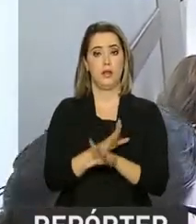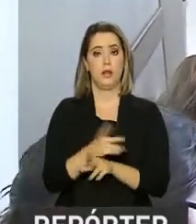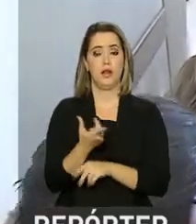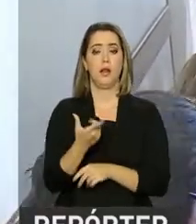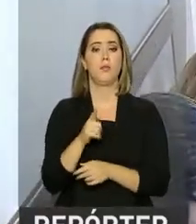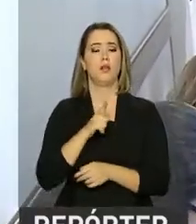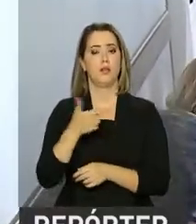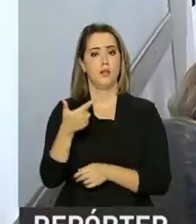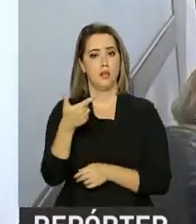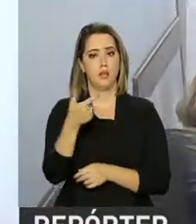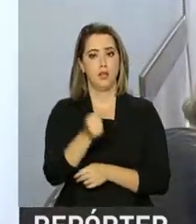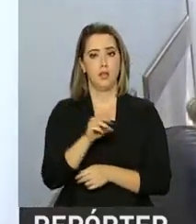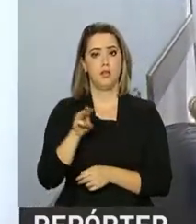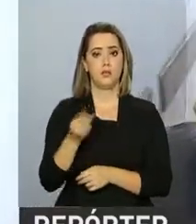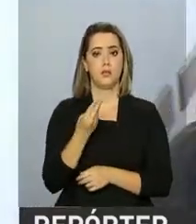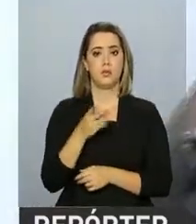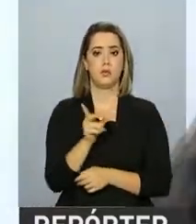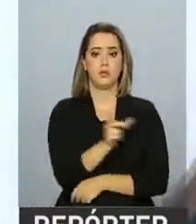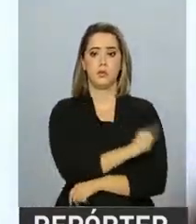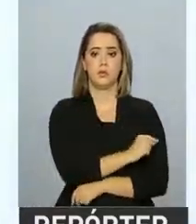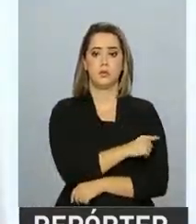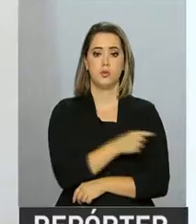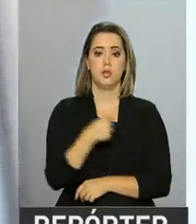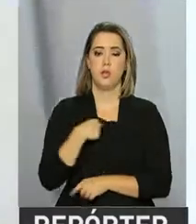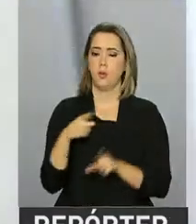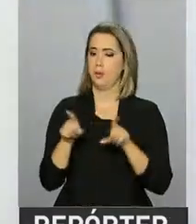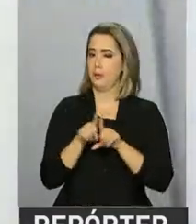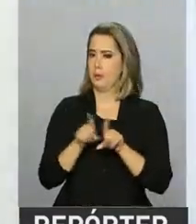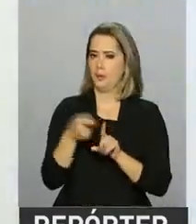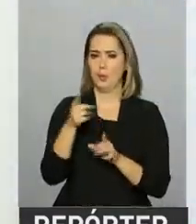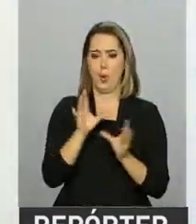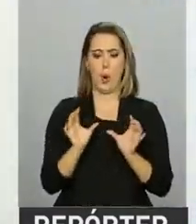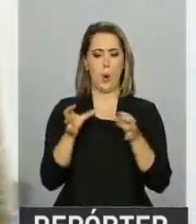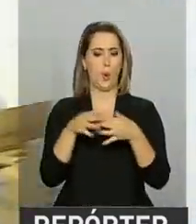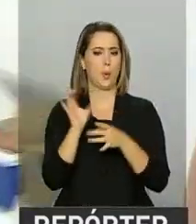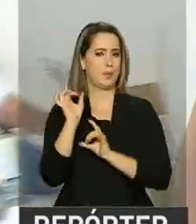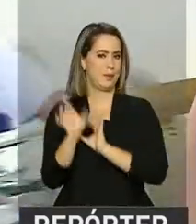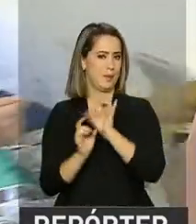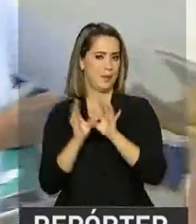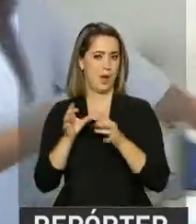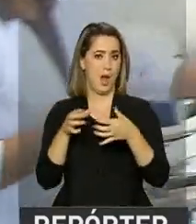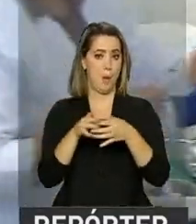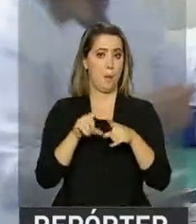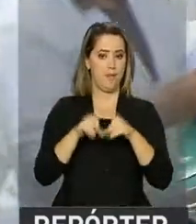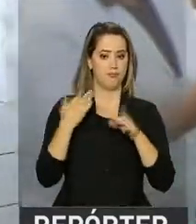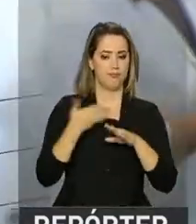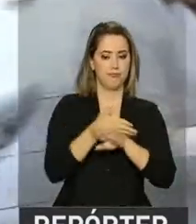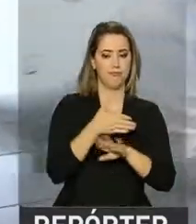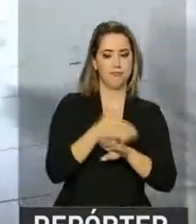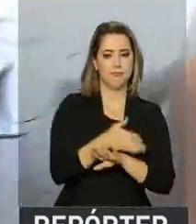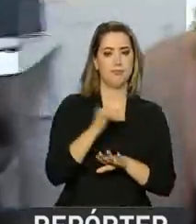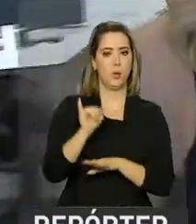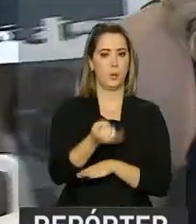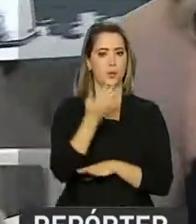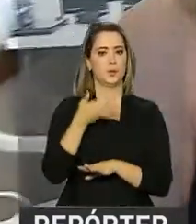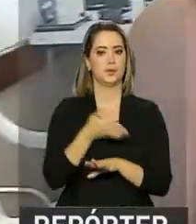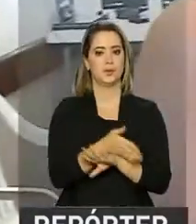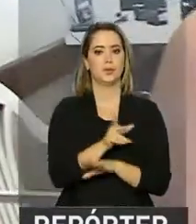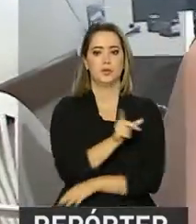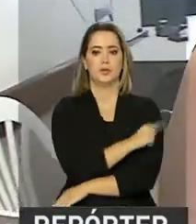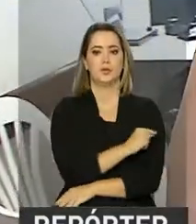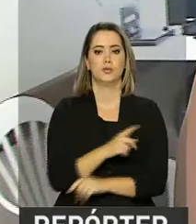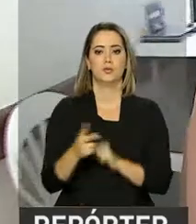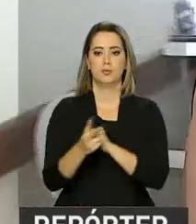conta com 10 milhões de doses e eu que também não fazia parte do público alvo da campanha vou aproveitar e desafinar